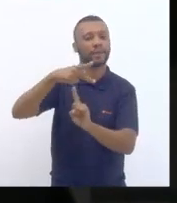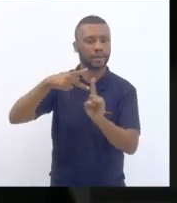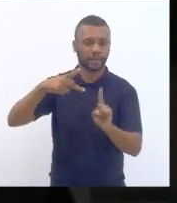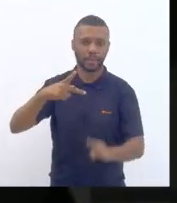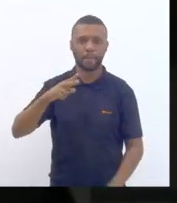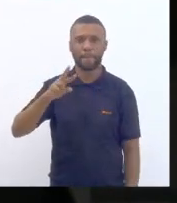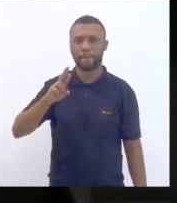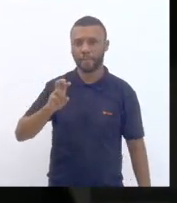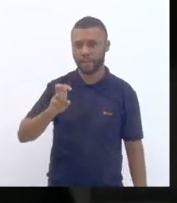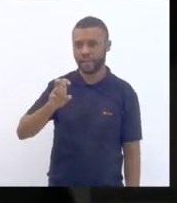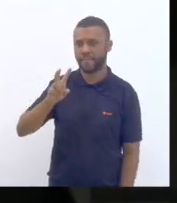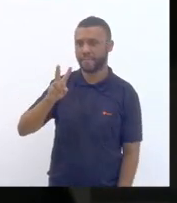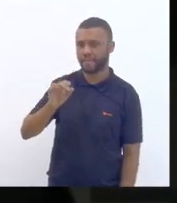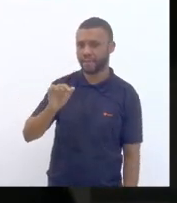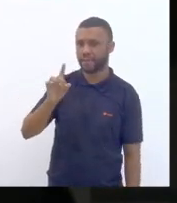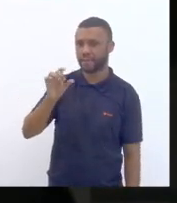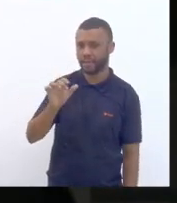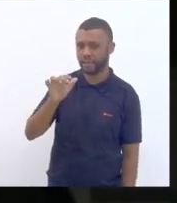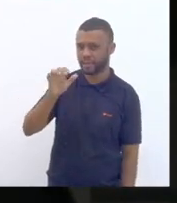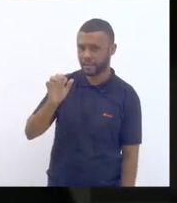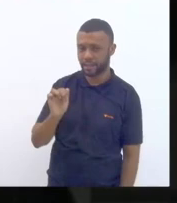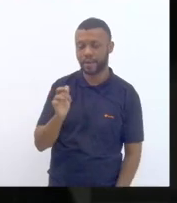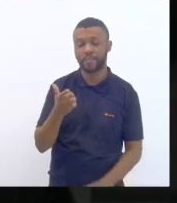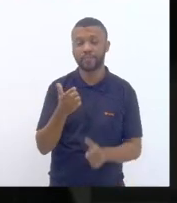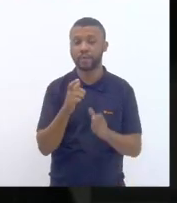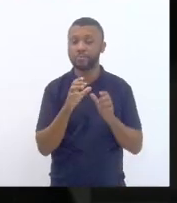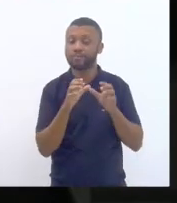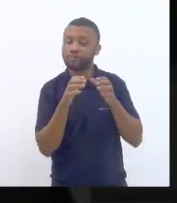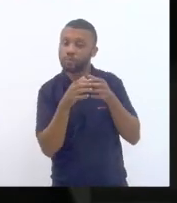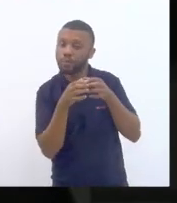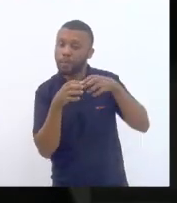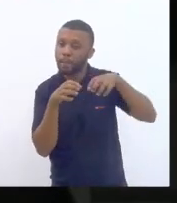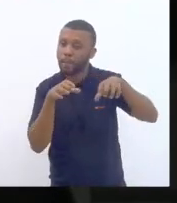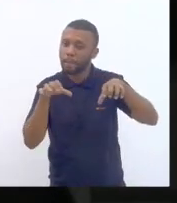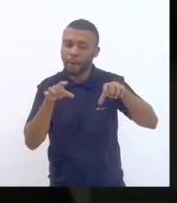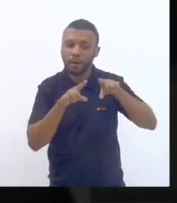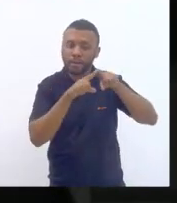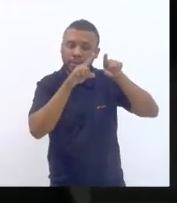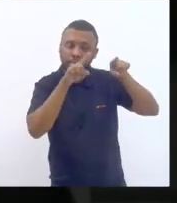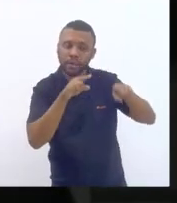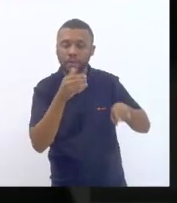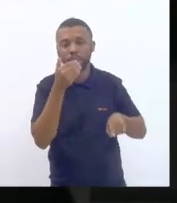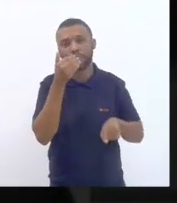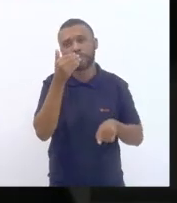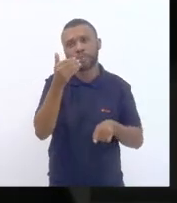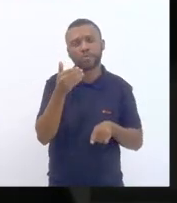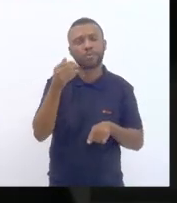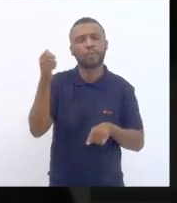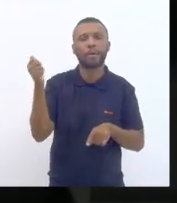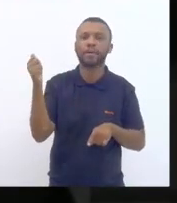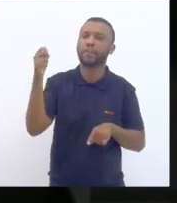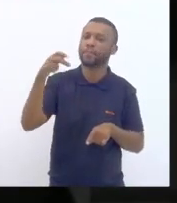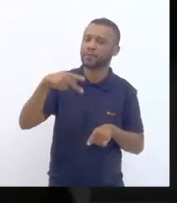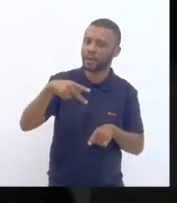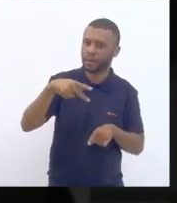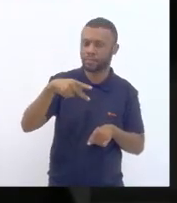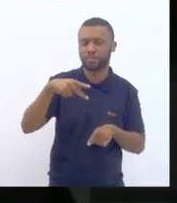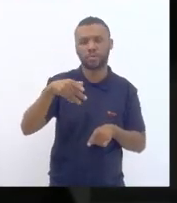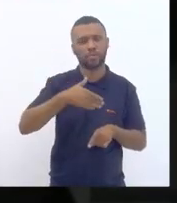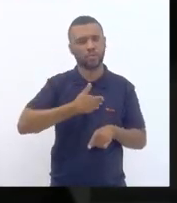parte dos Servidores optaram para se aposentarem pelo